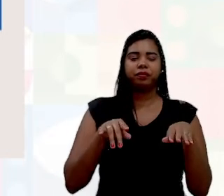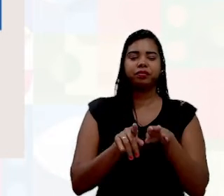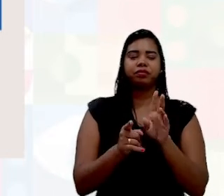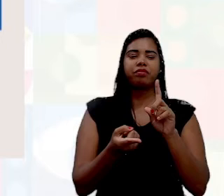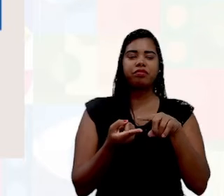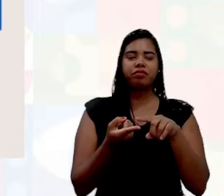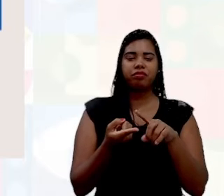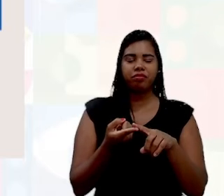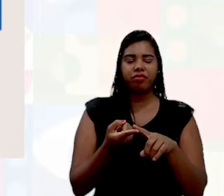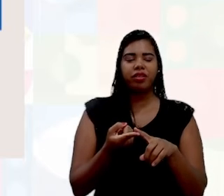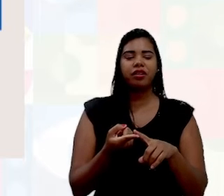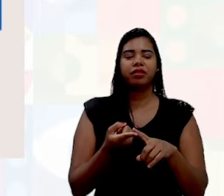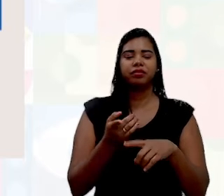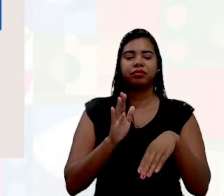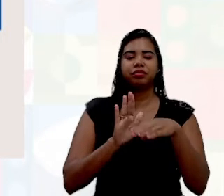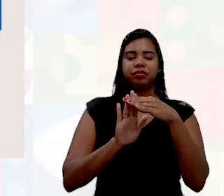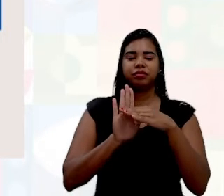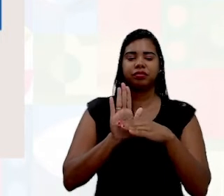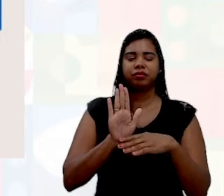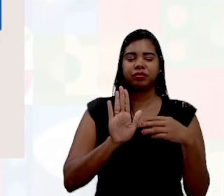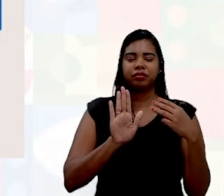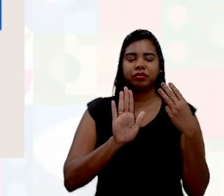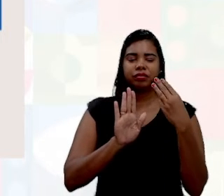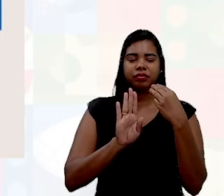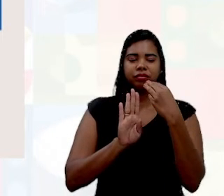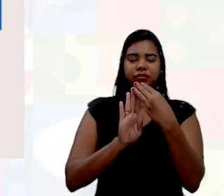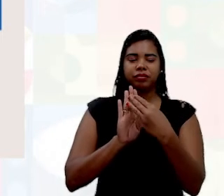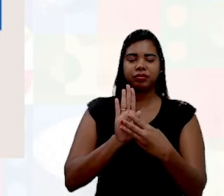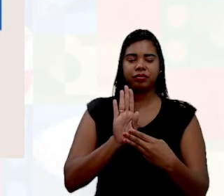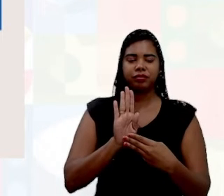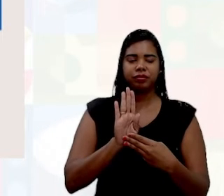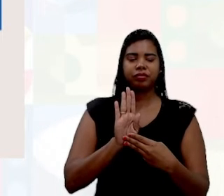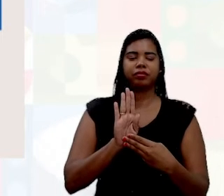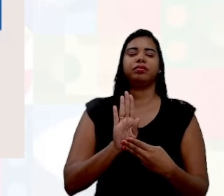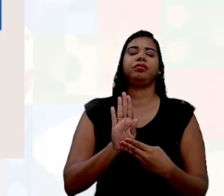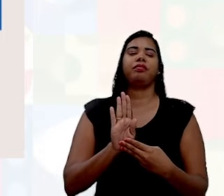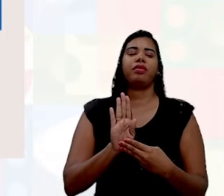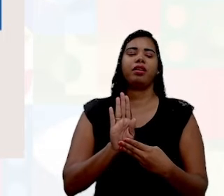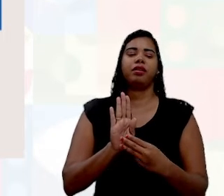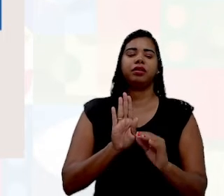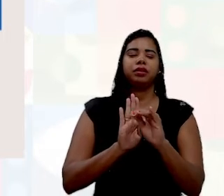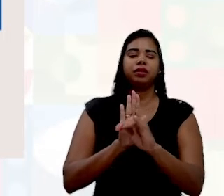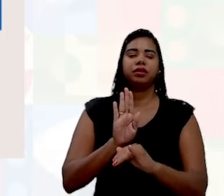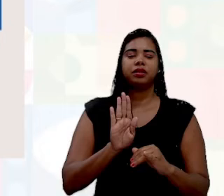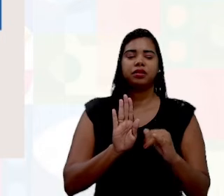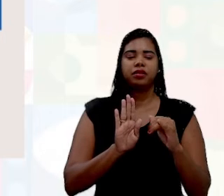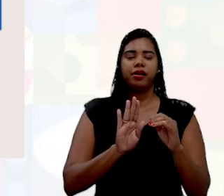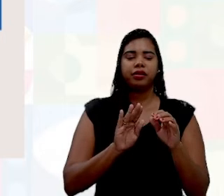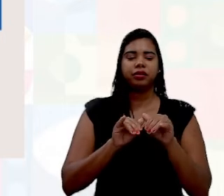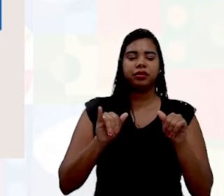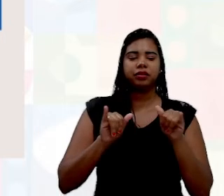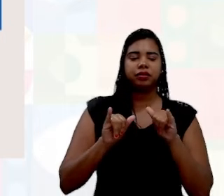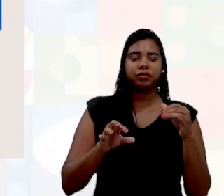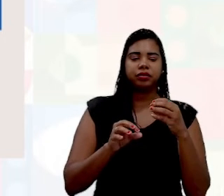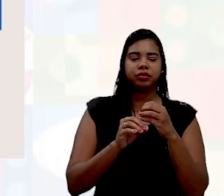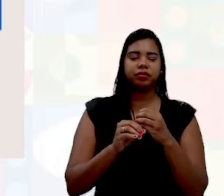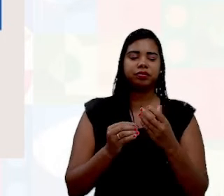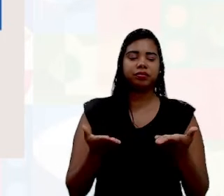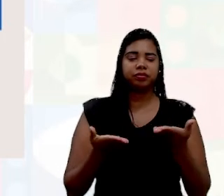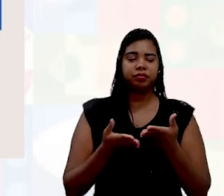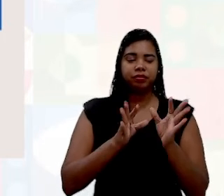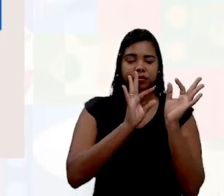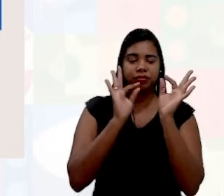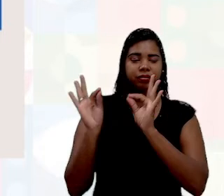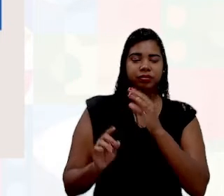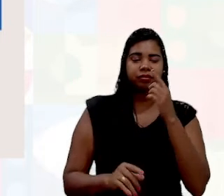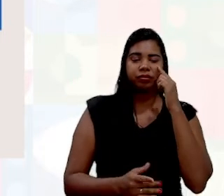daquelas 3 etapas, né, da arquitetura do Django, né, que a gente viu o módulo. A gente vai ver justamente